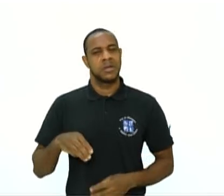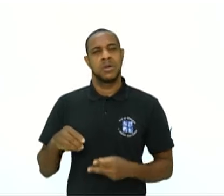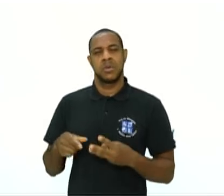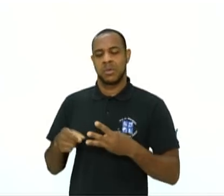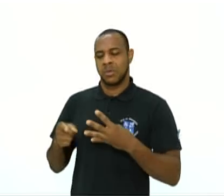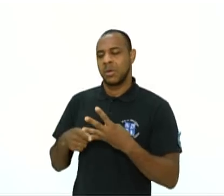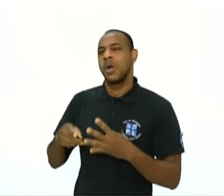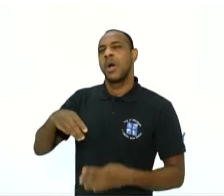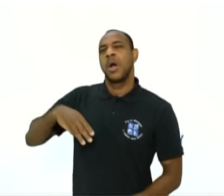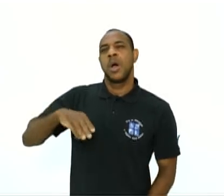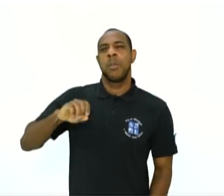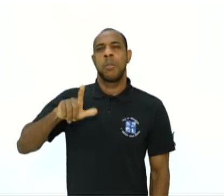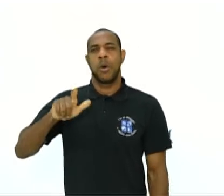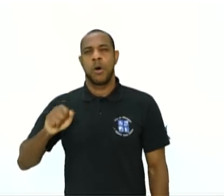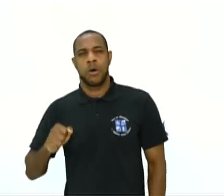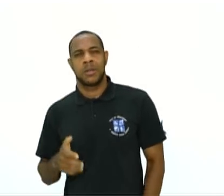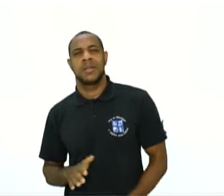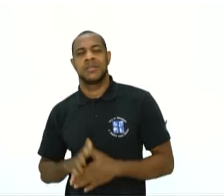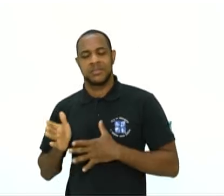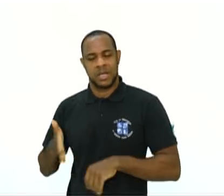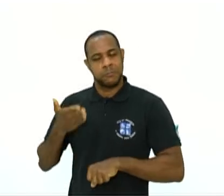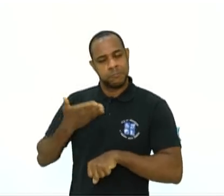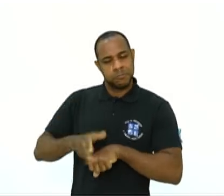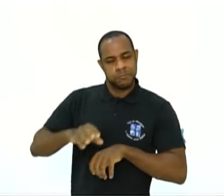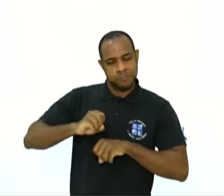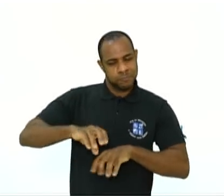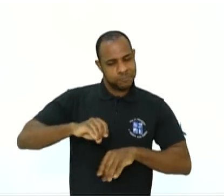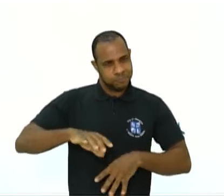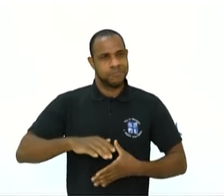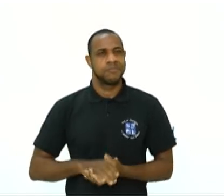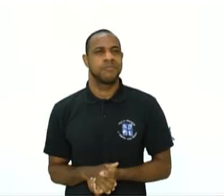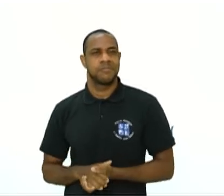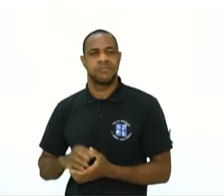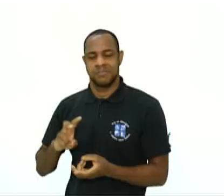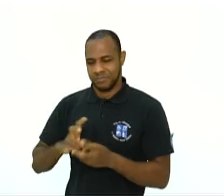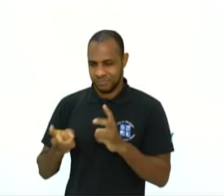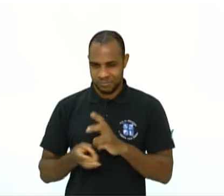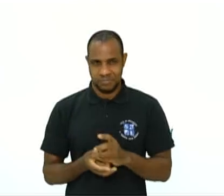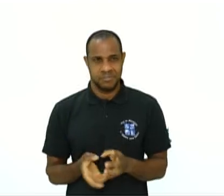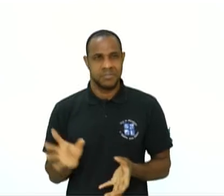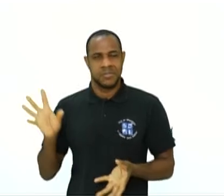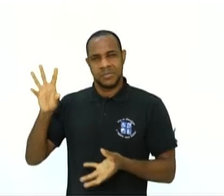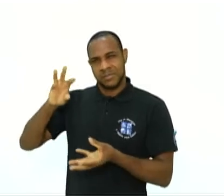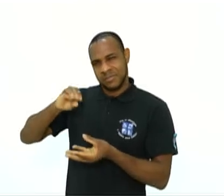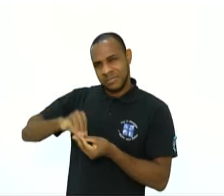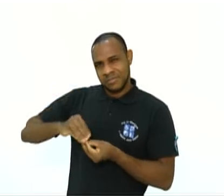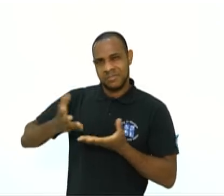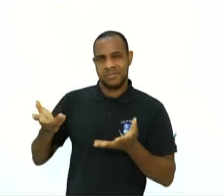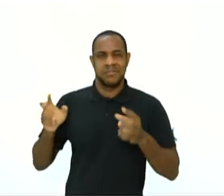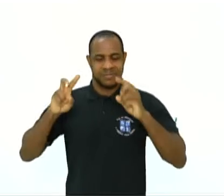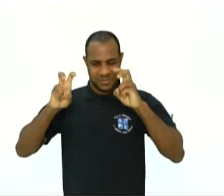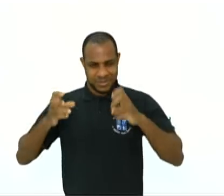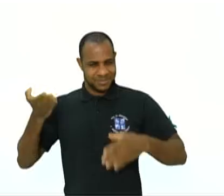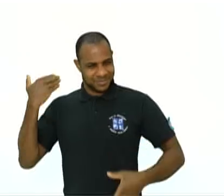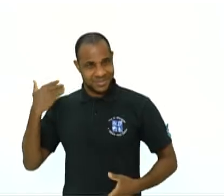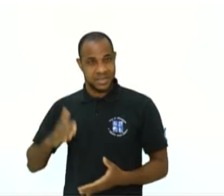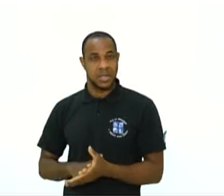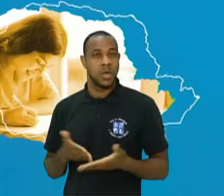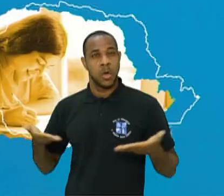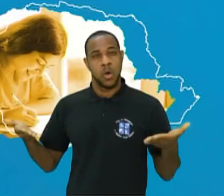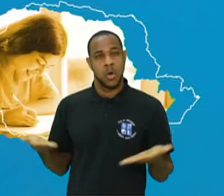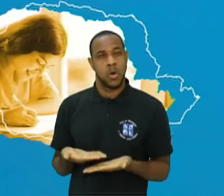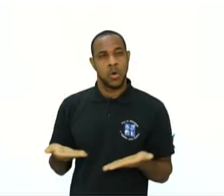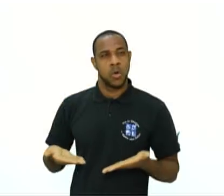mais de 20 anos pratica capoeira, né, aqui em Curitiba. Então, retomamos um pouquinho o assunto, né, e vamos